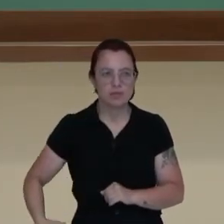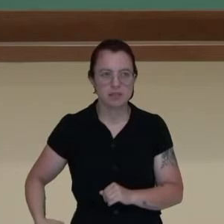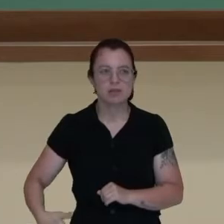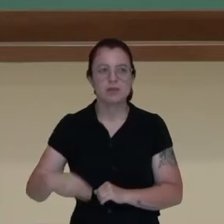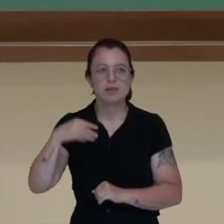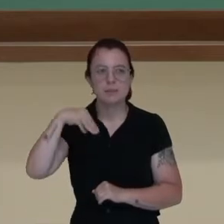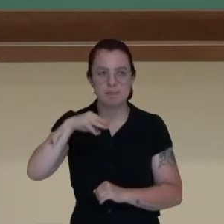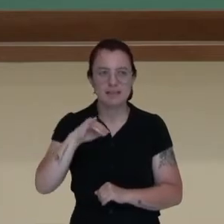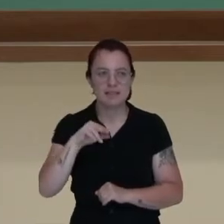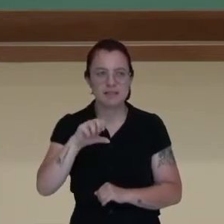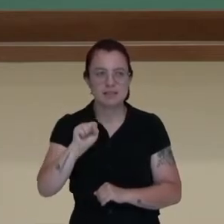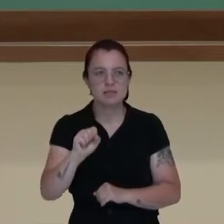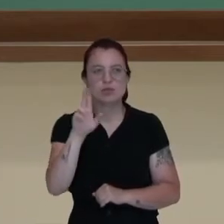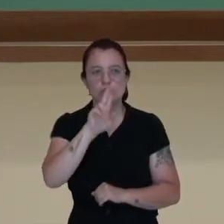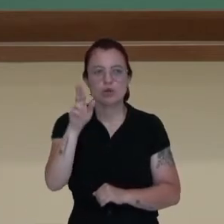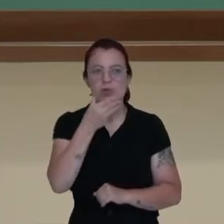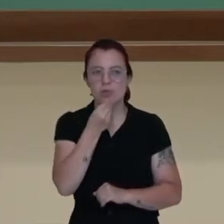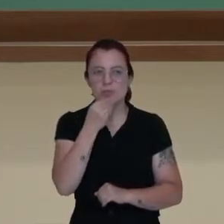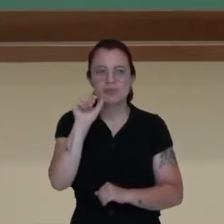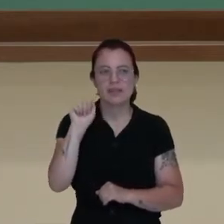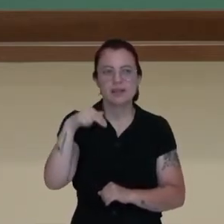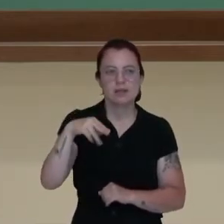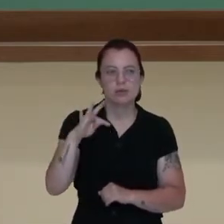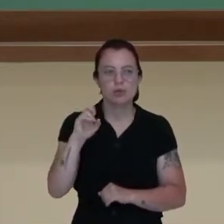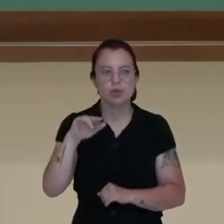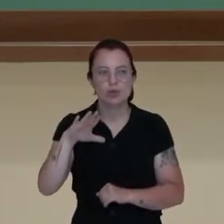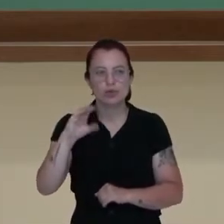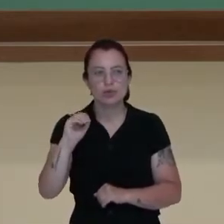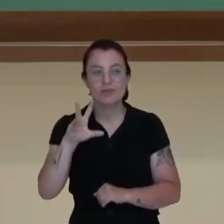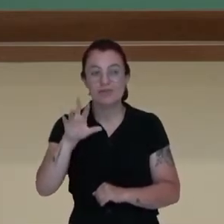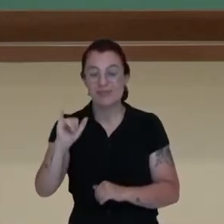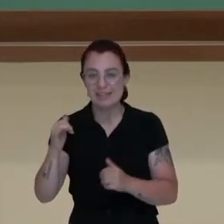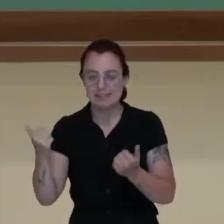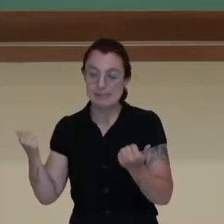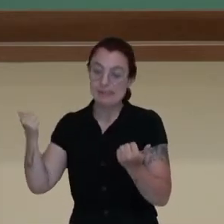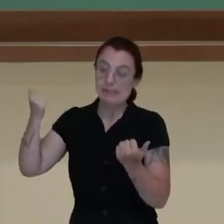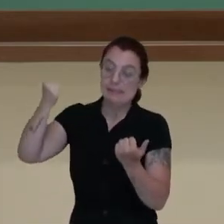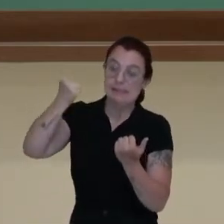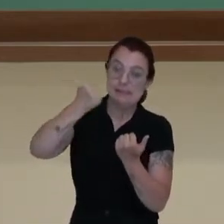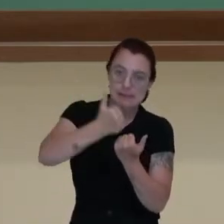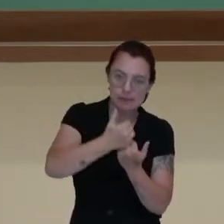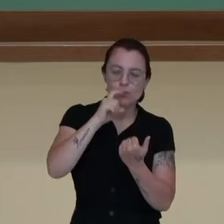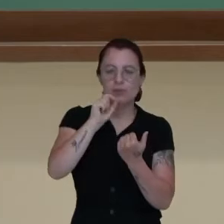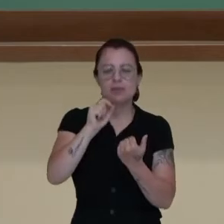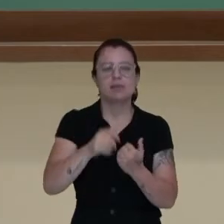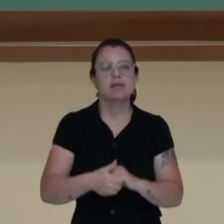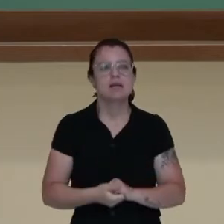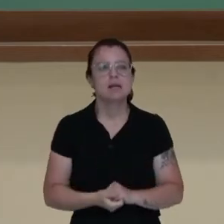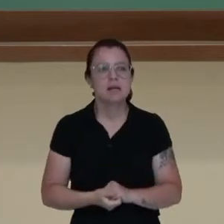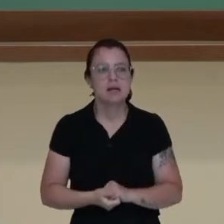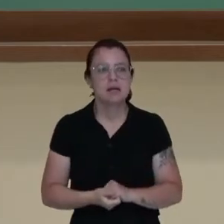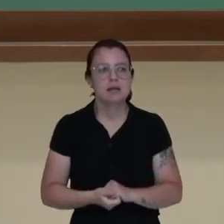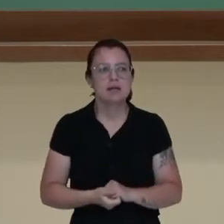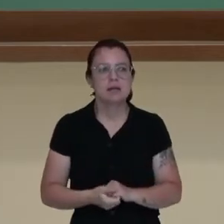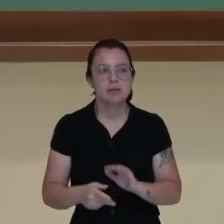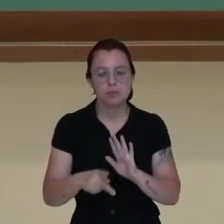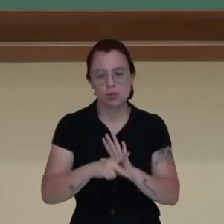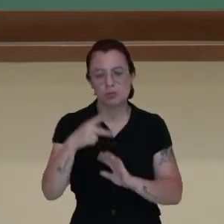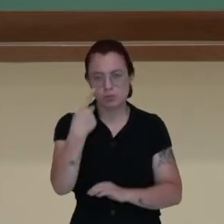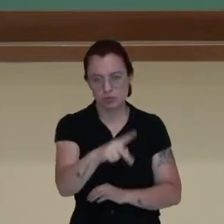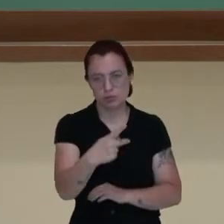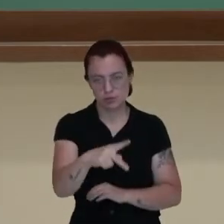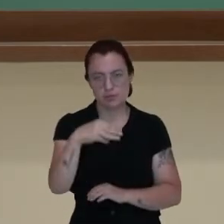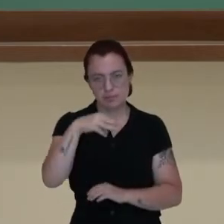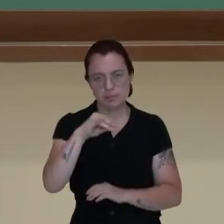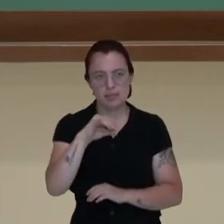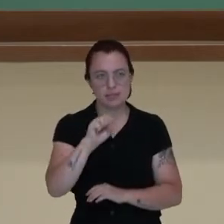Gerais, né, Antônio Carlos, ele deveria ser o candidato a ser indicado. O momento era a indicação de